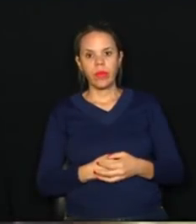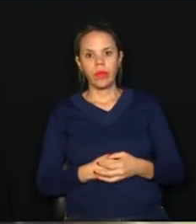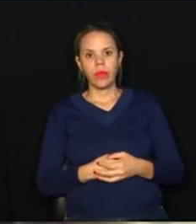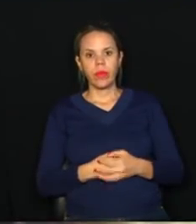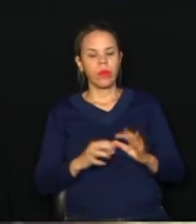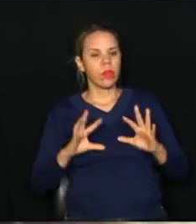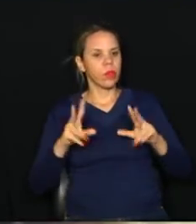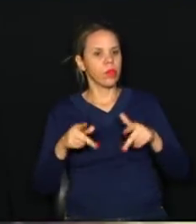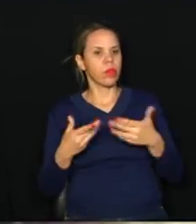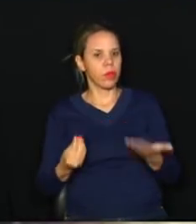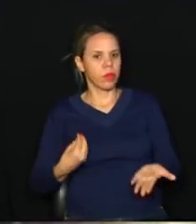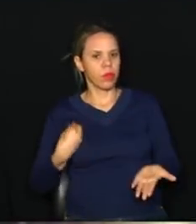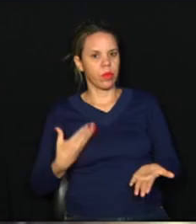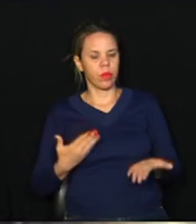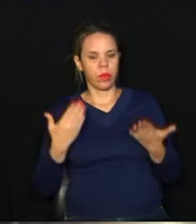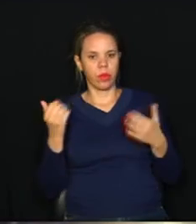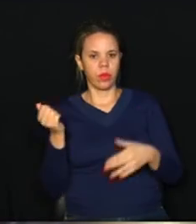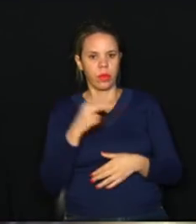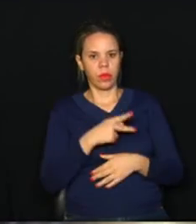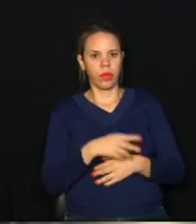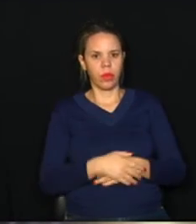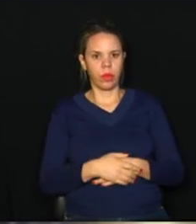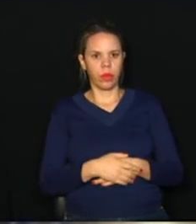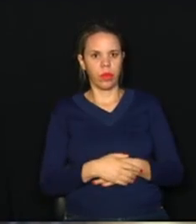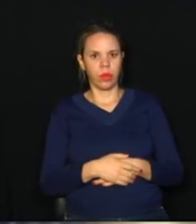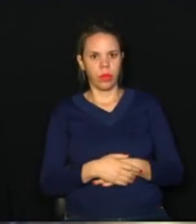Todo mundo está para se aposentar.